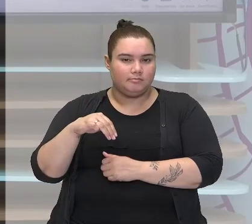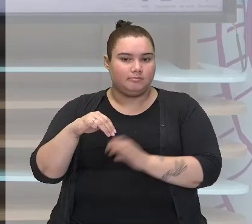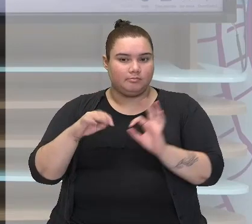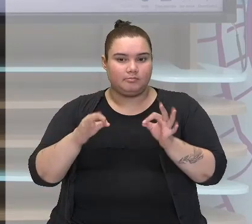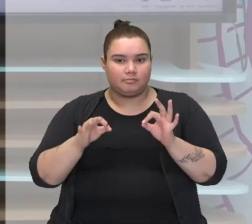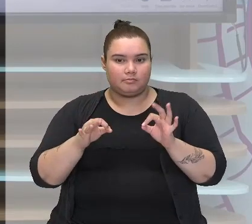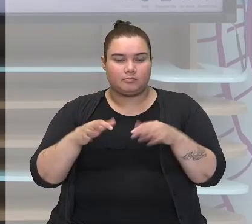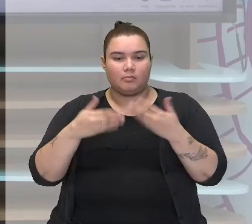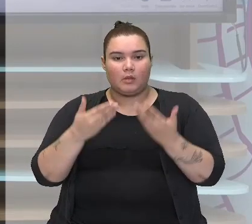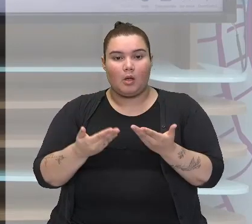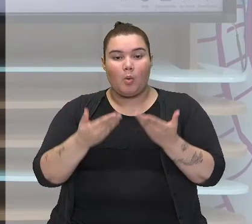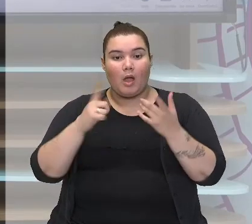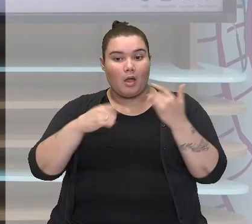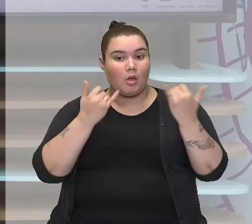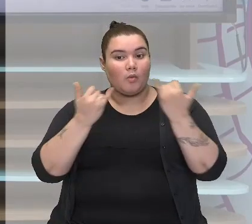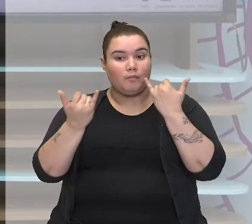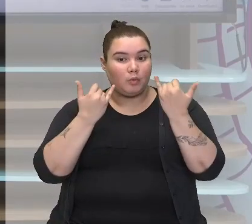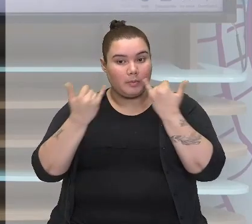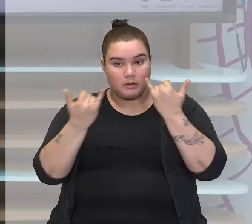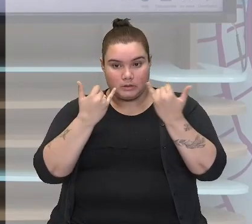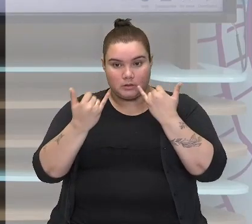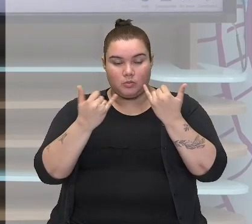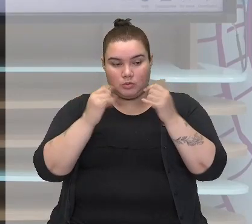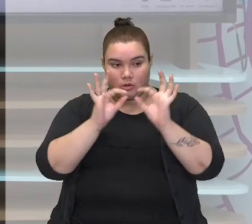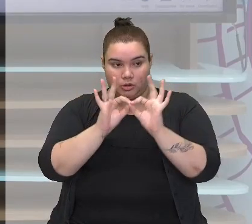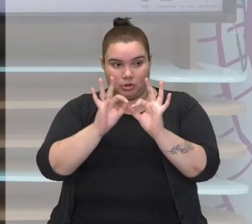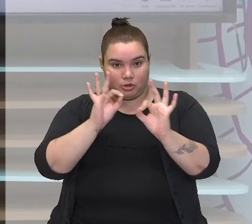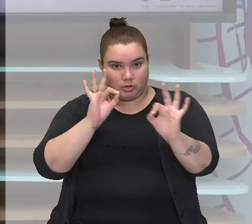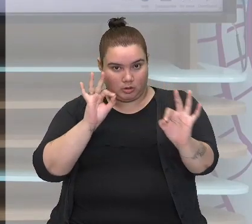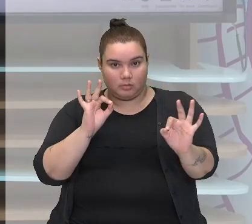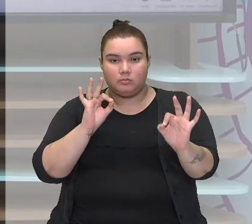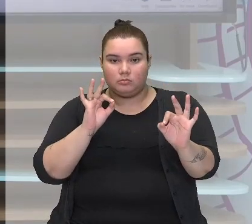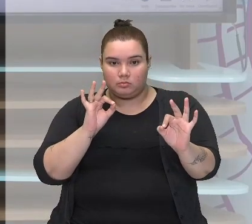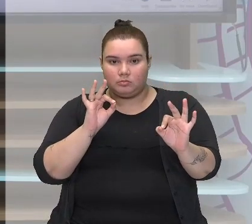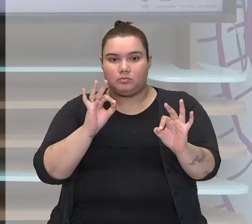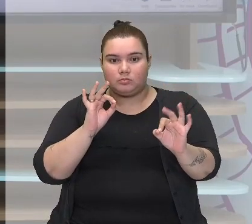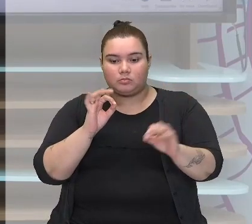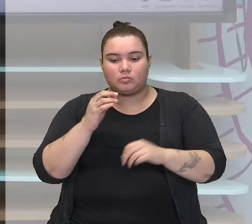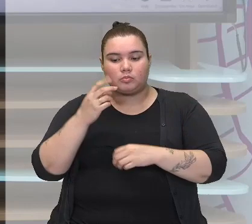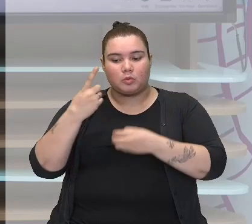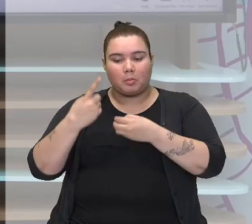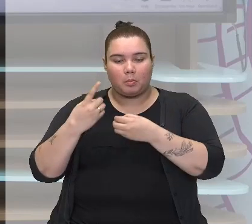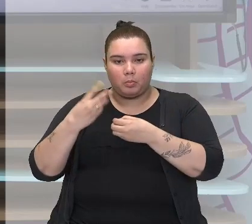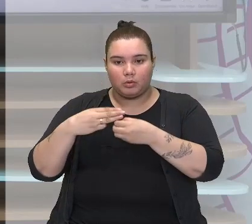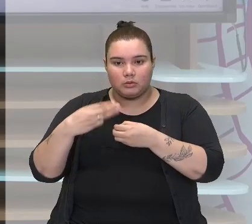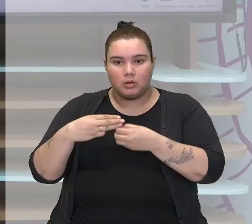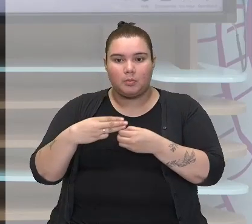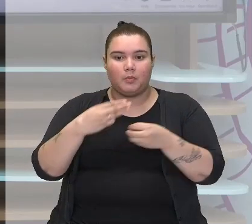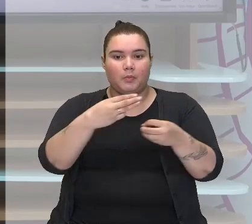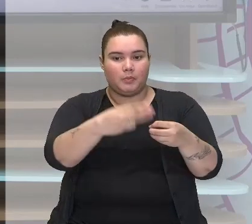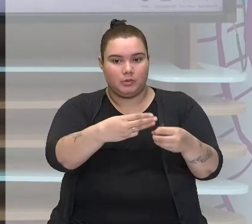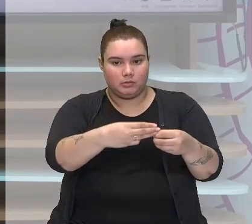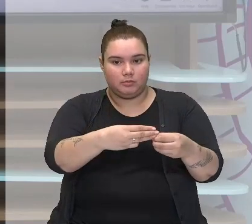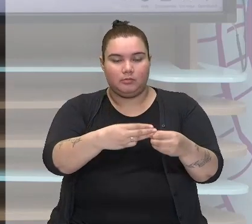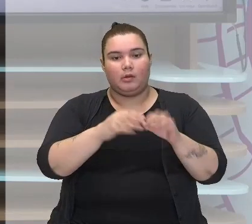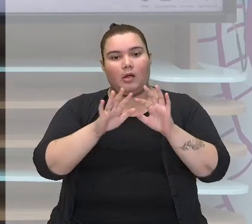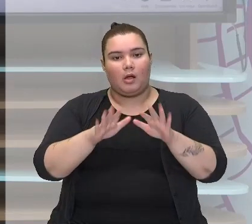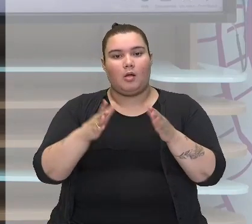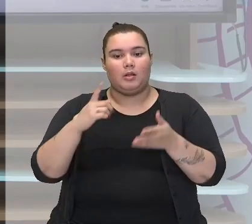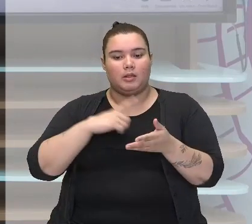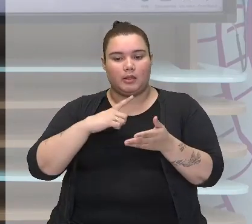eu dei uma informação, eu dei uma distância entre dois municípios e automaticamente agora eu tenho